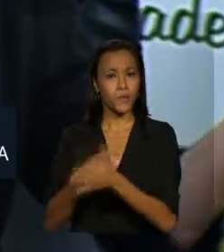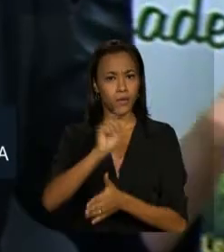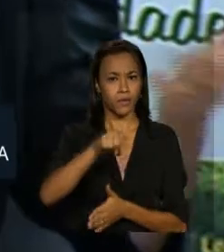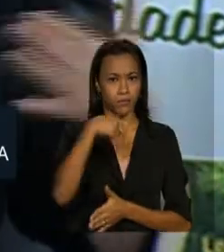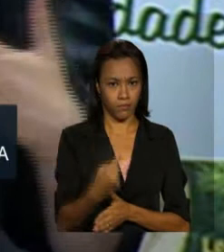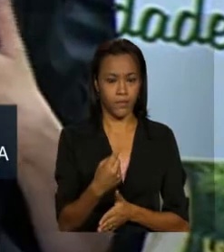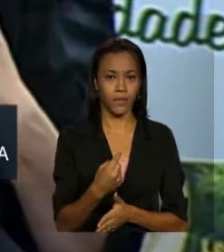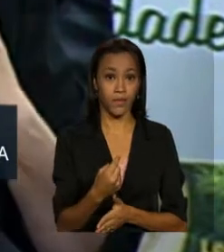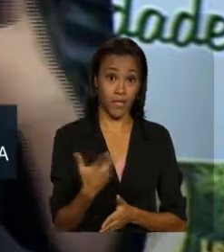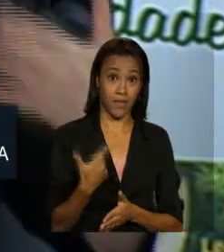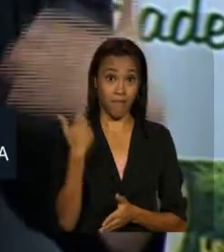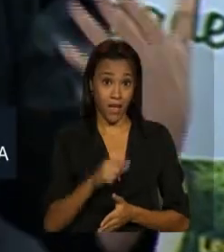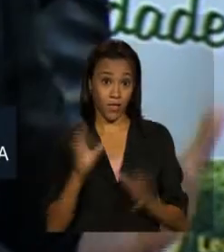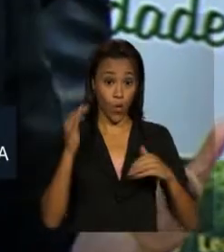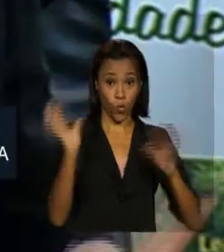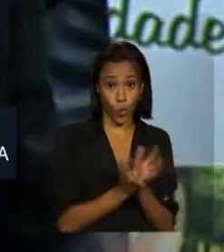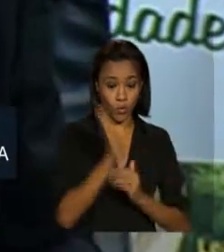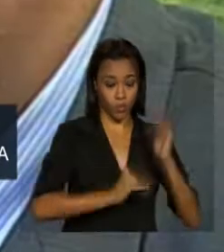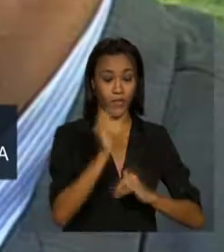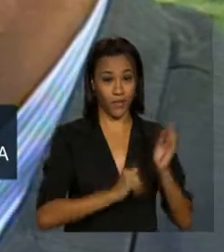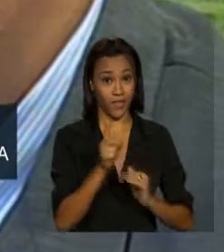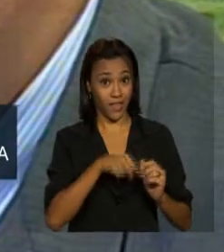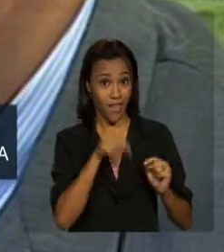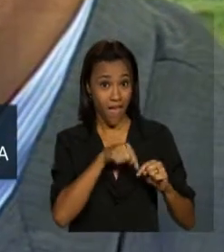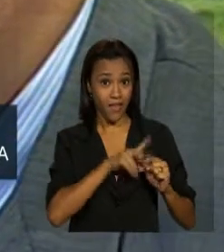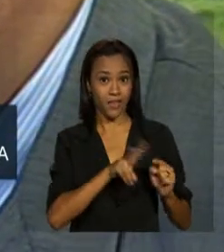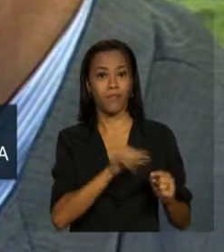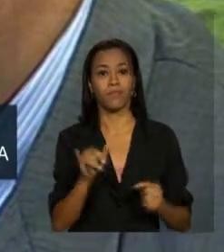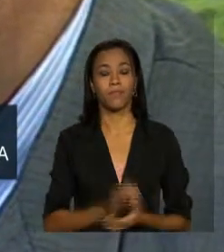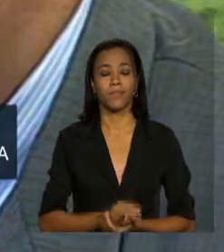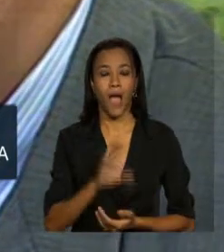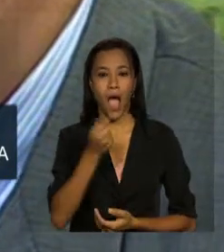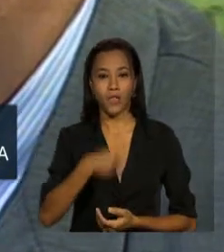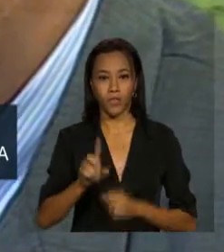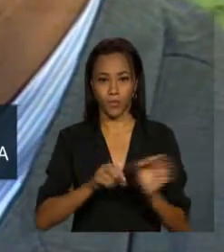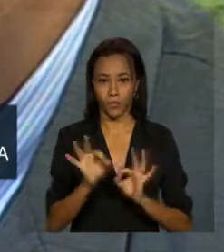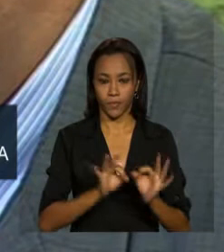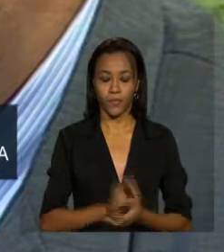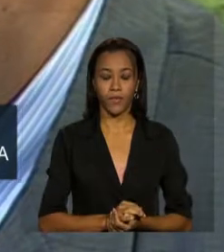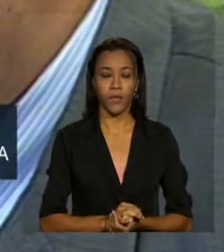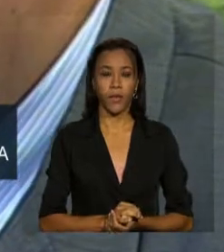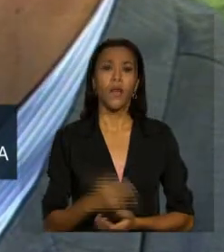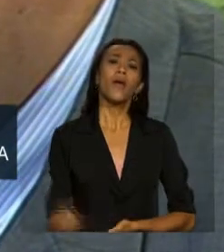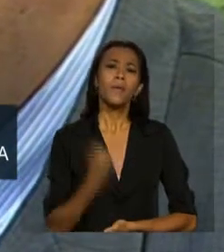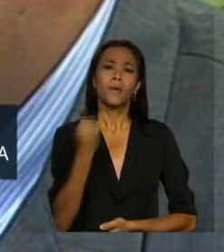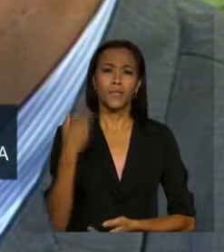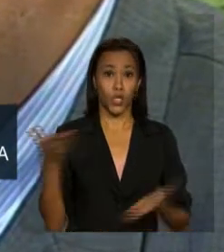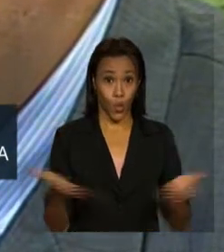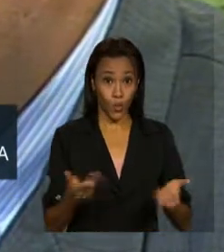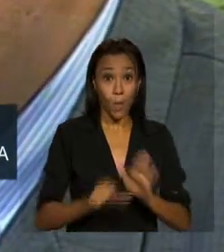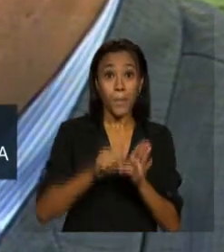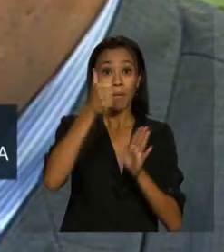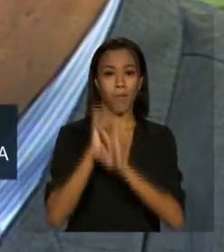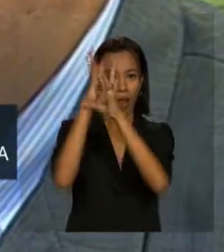aos técnicos do que a mim, porque eles realmente estão na linha de frente da execução. Bom, é importante ressaltar que este é o primeiro